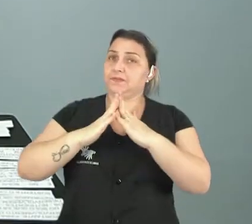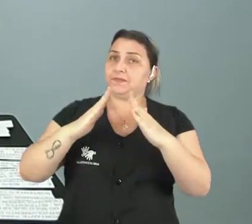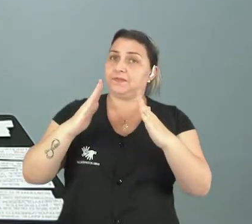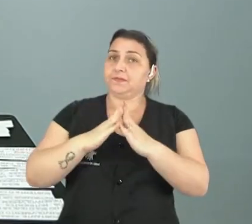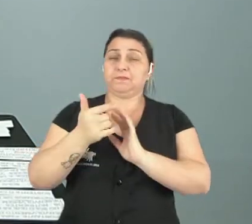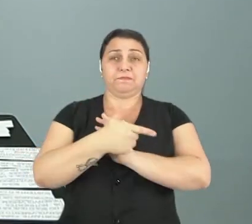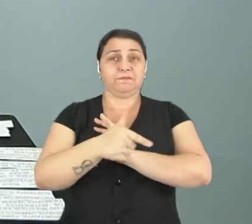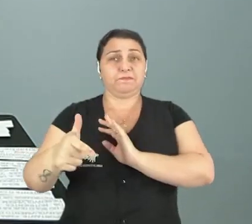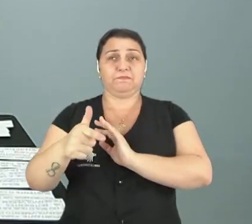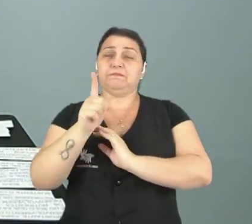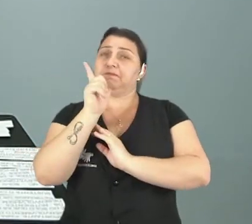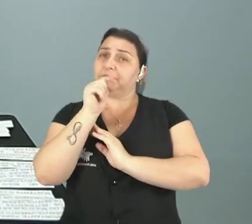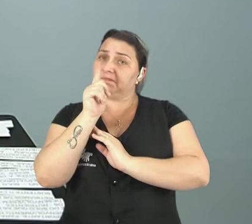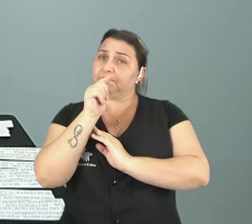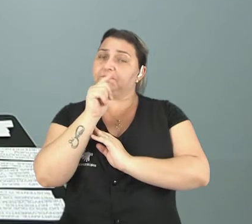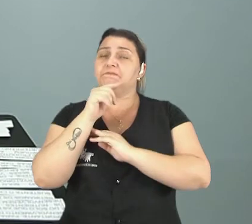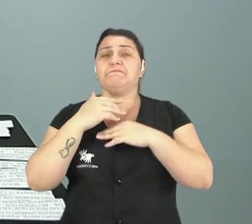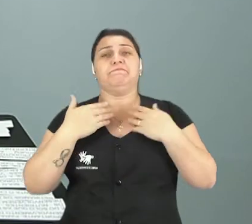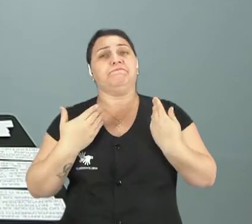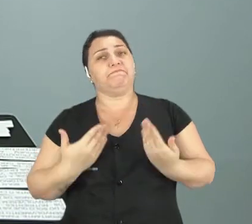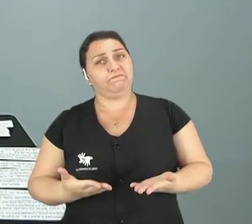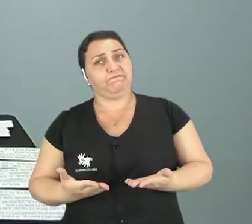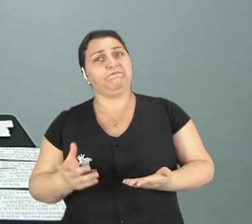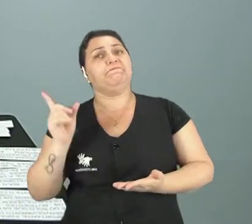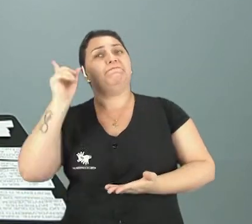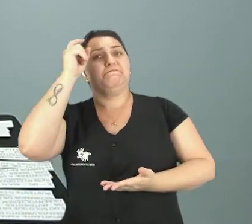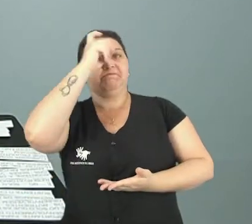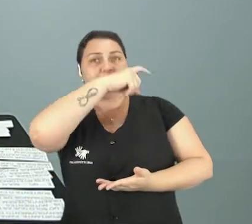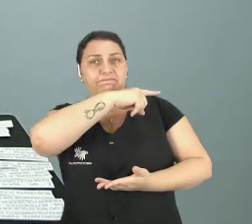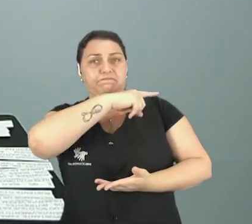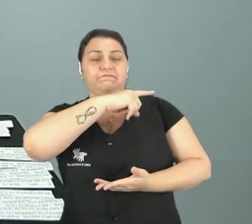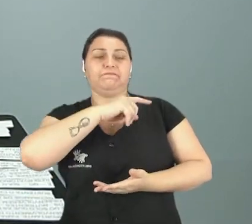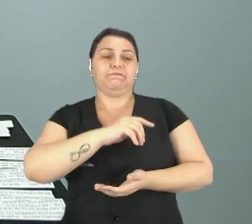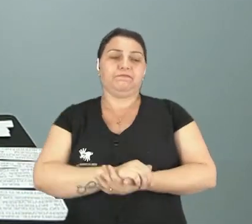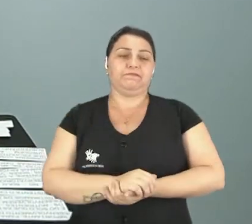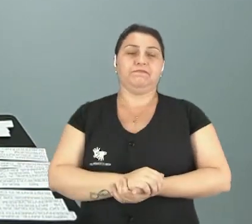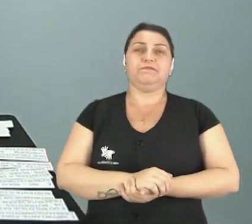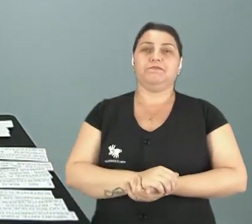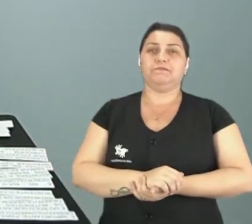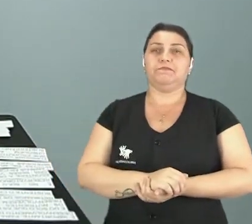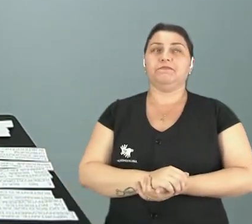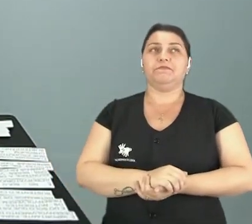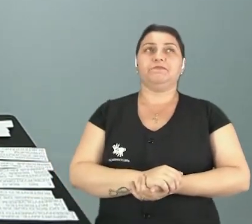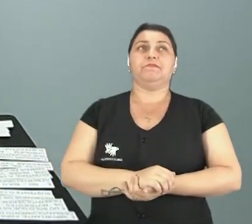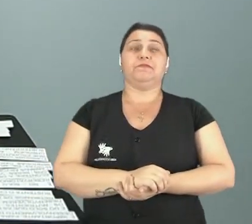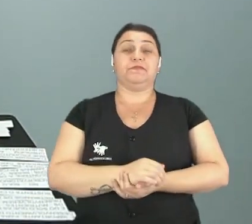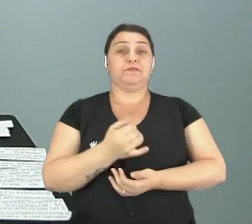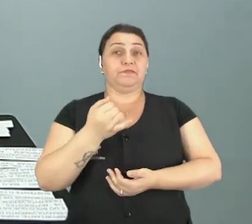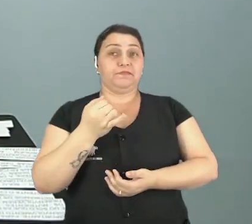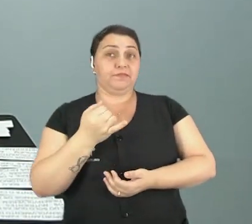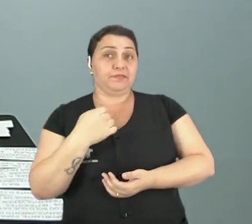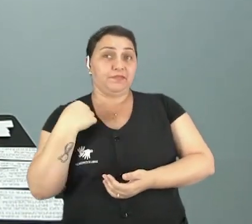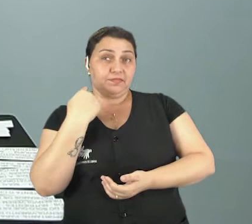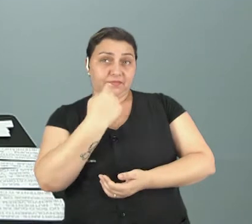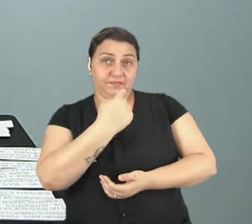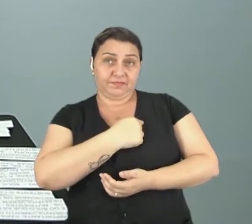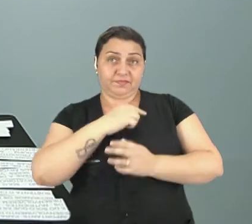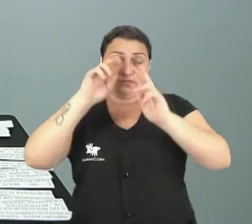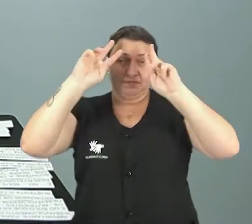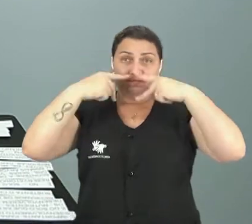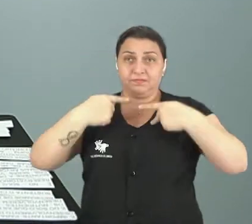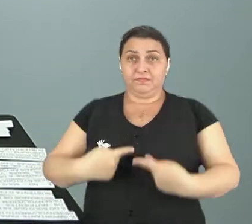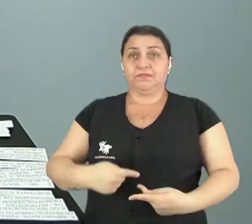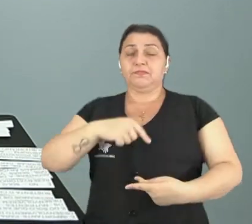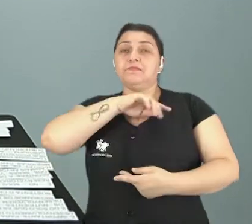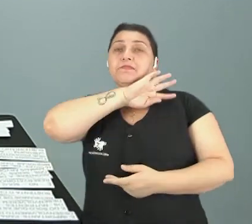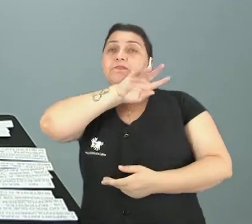onde não tem a água, é difícil, muito difícil. Sem falar que nós, seres humanos, nem